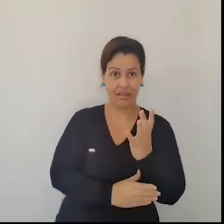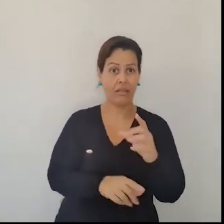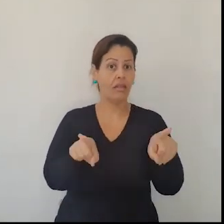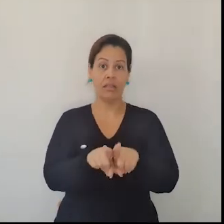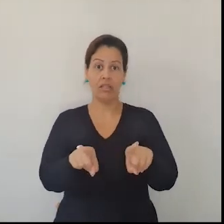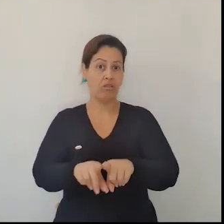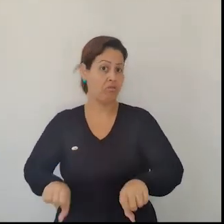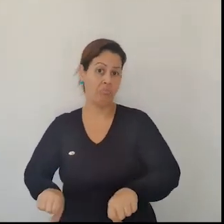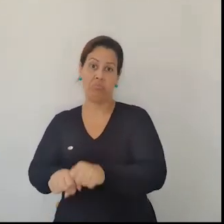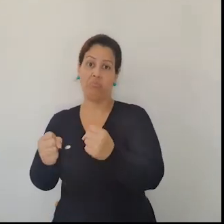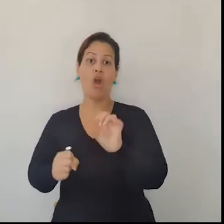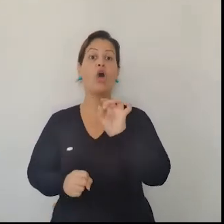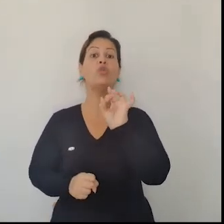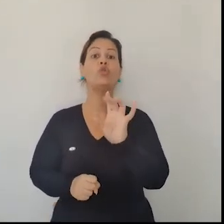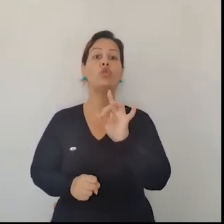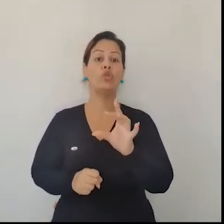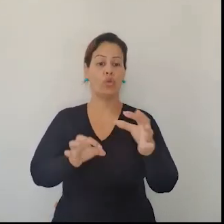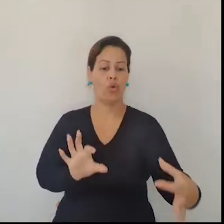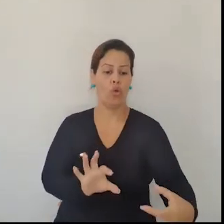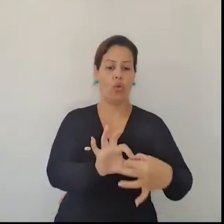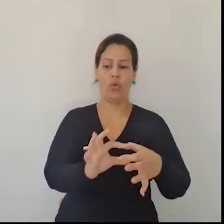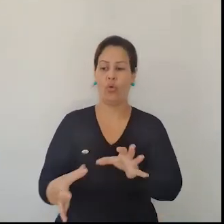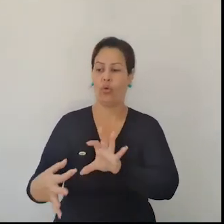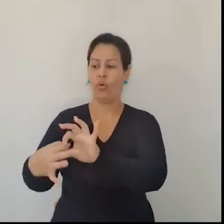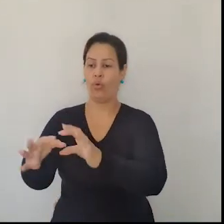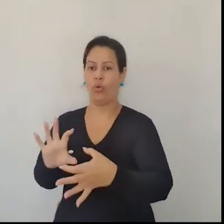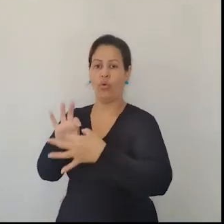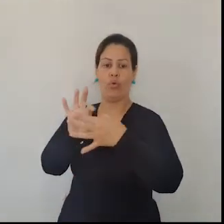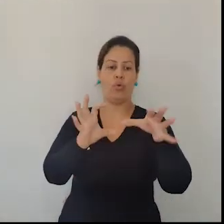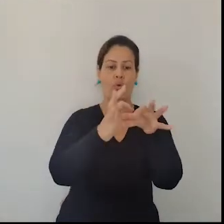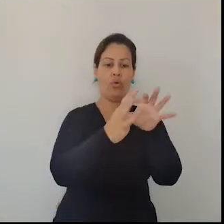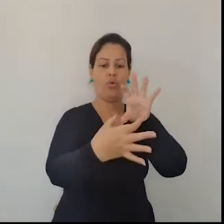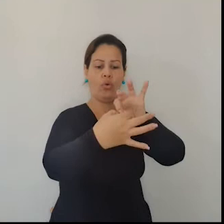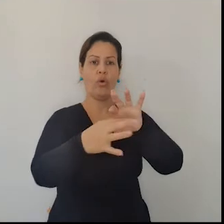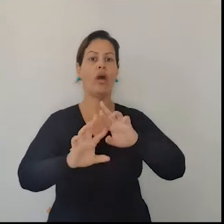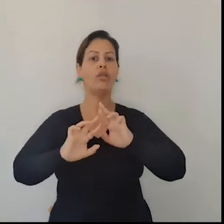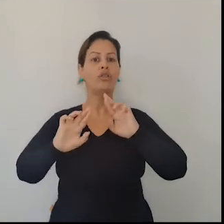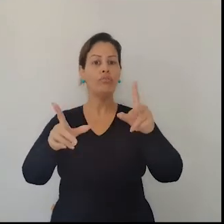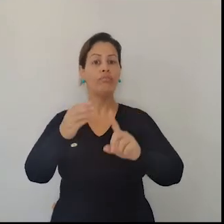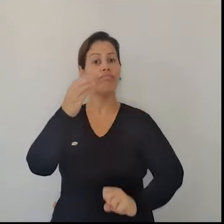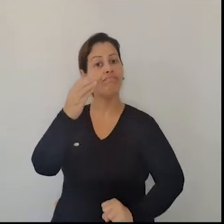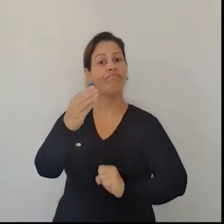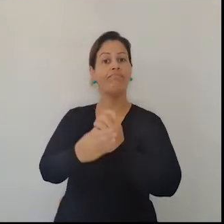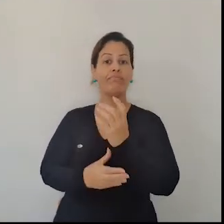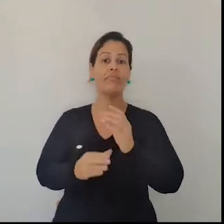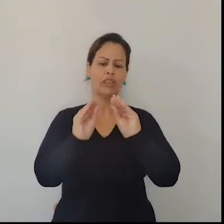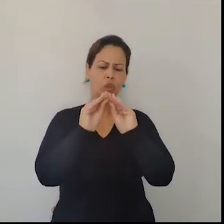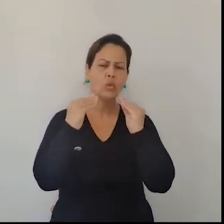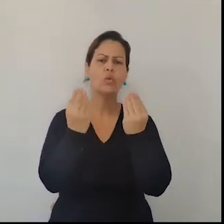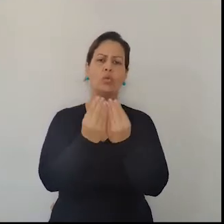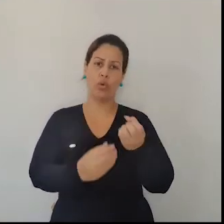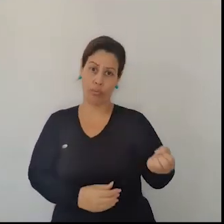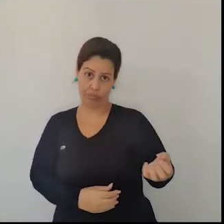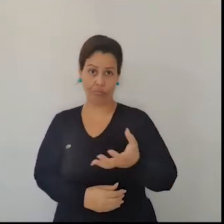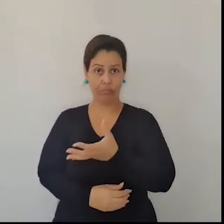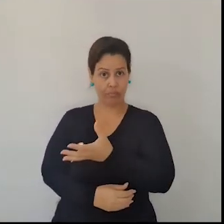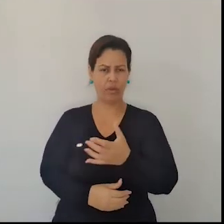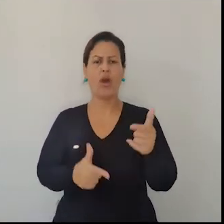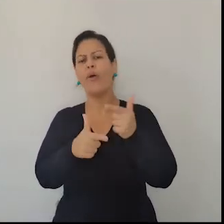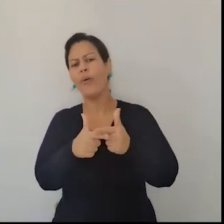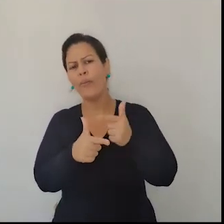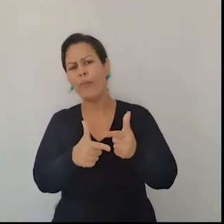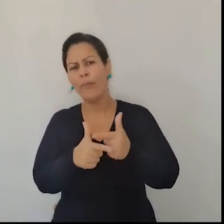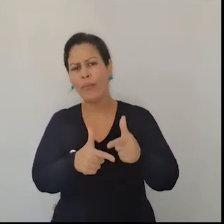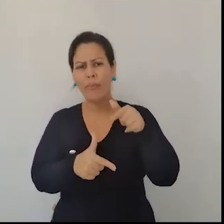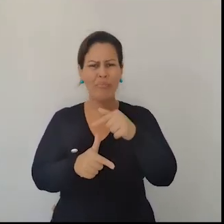não são criados nem destruídos, apenas trocam parceiros para produzirem novas substâncias. Qual que era o problema